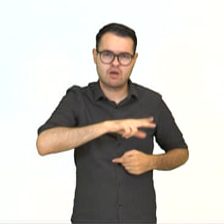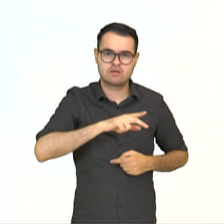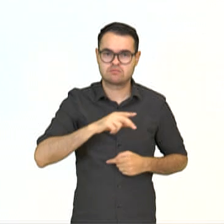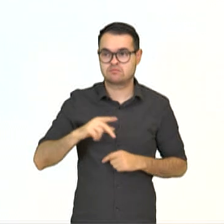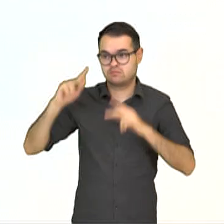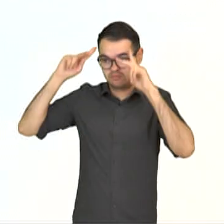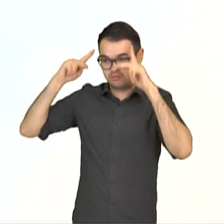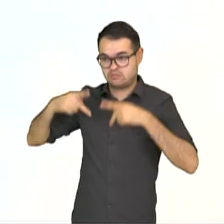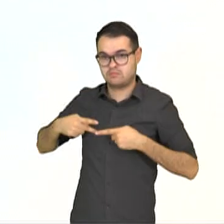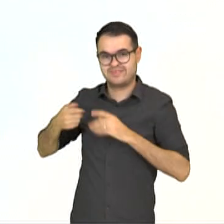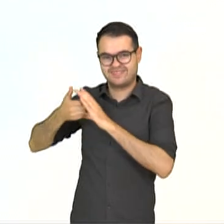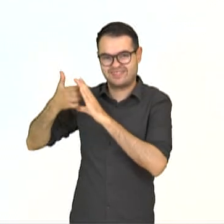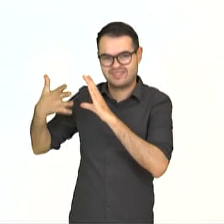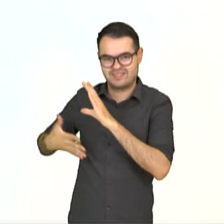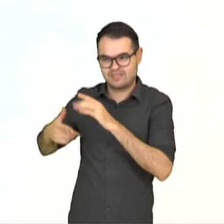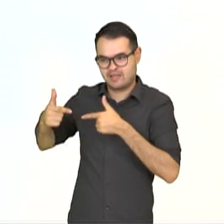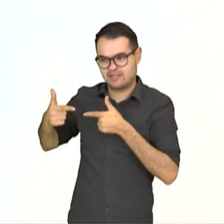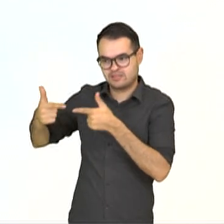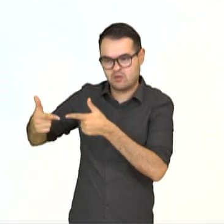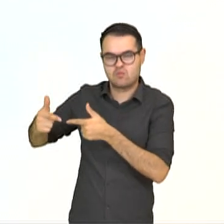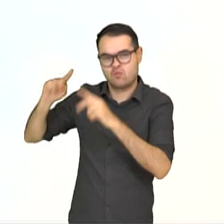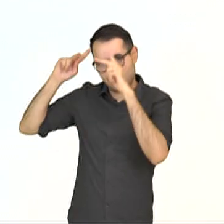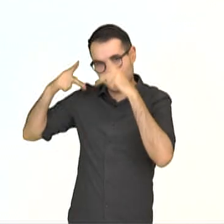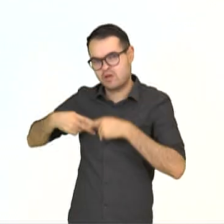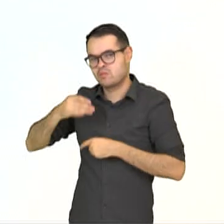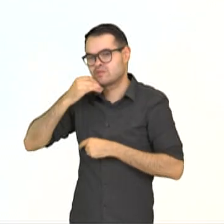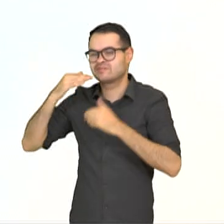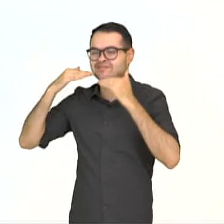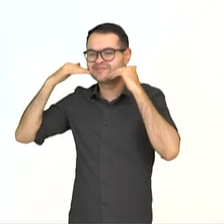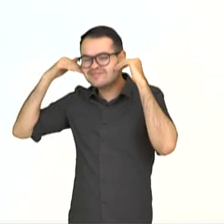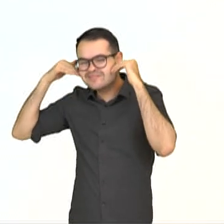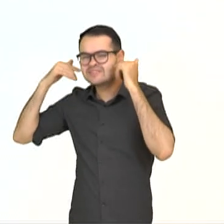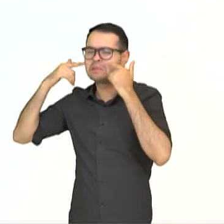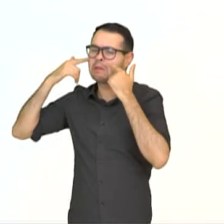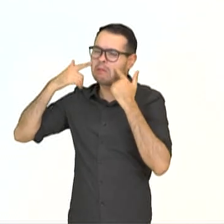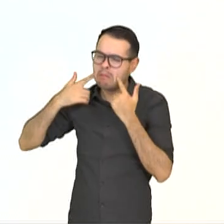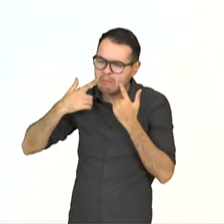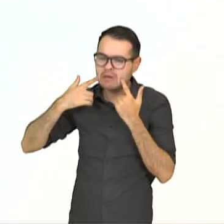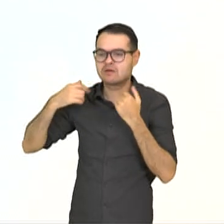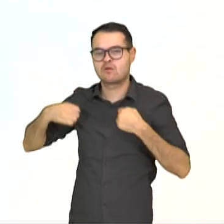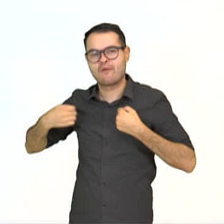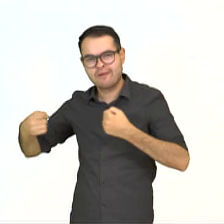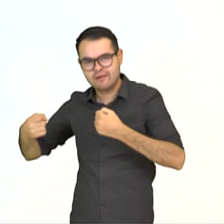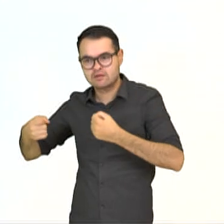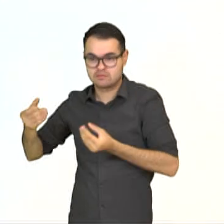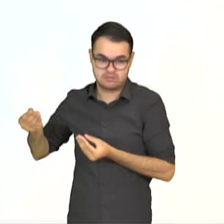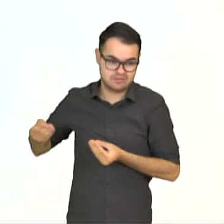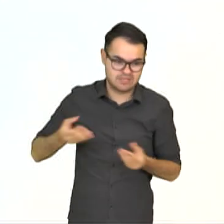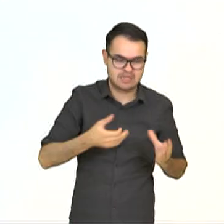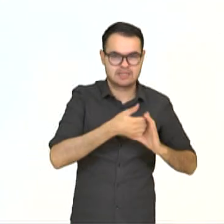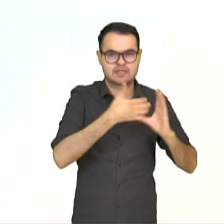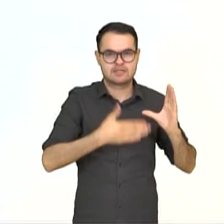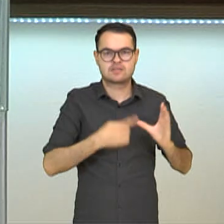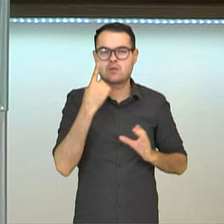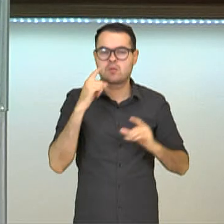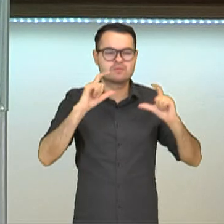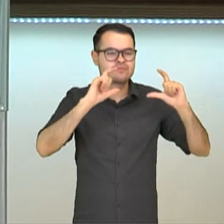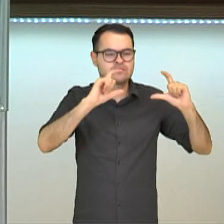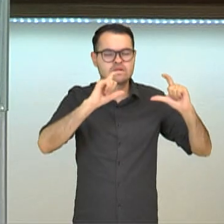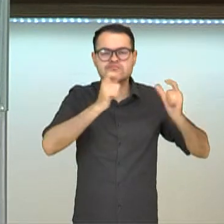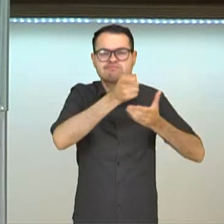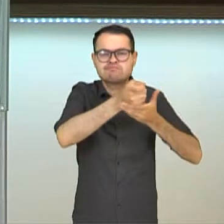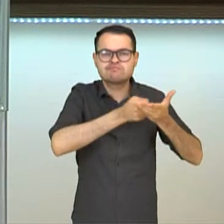Atribua a esse ser uma ação humana. Eu dei o exemplo: sorrir, chorar, correr. Você vai produzir um único